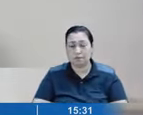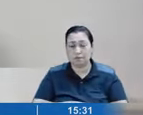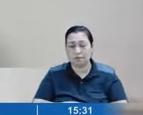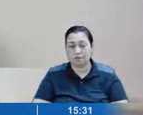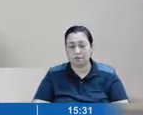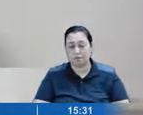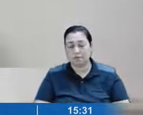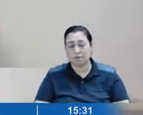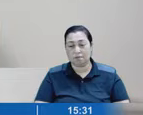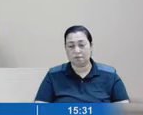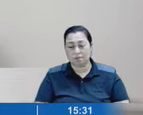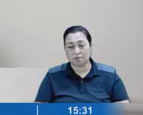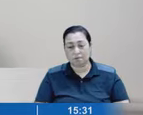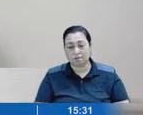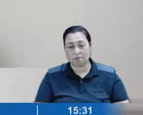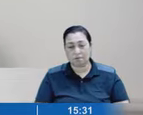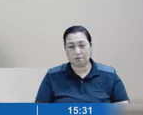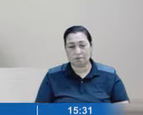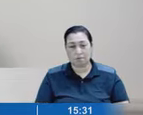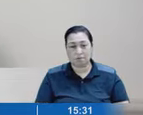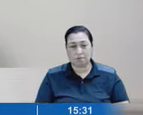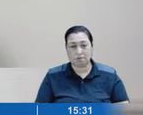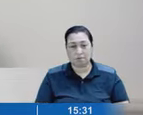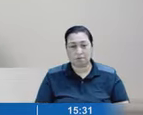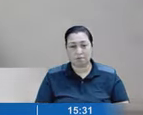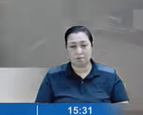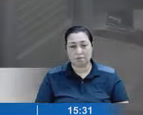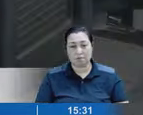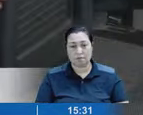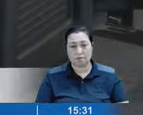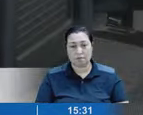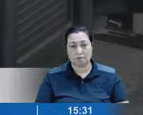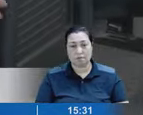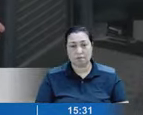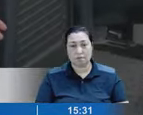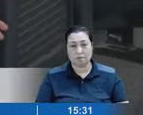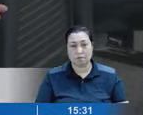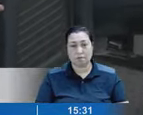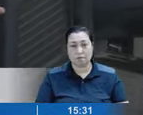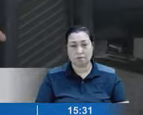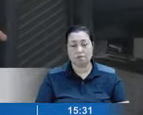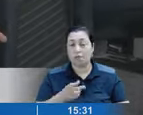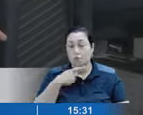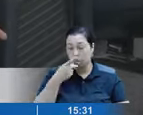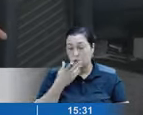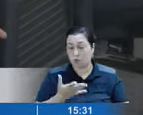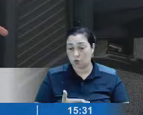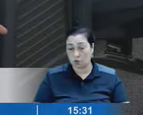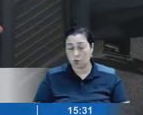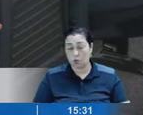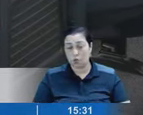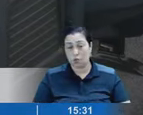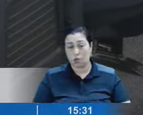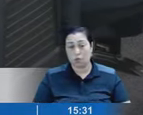A gente falou aqui, viu, Kátia, você comentou sobre a questão do enema baritado. A gente usou